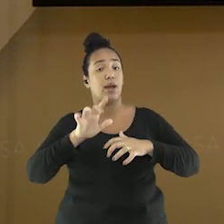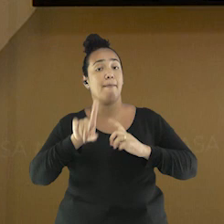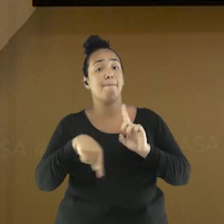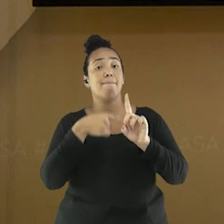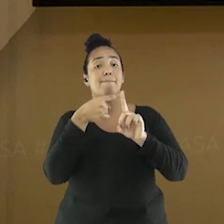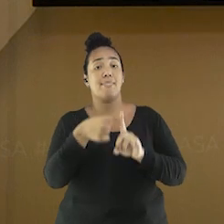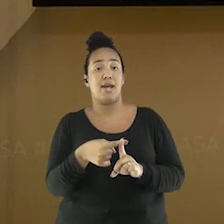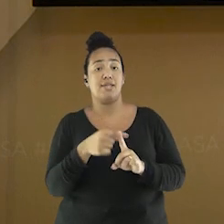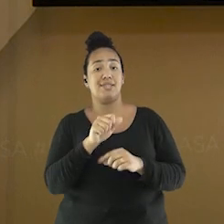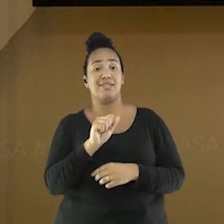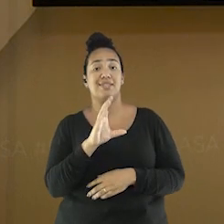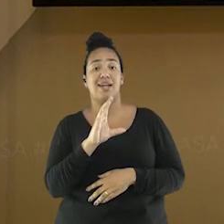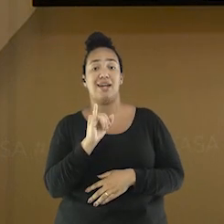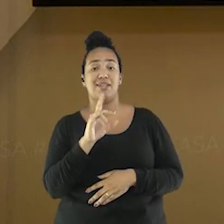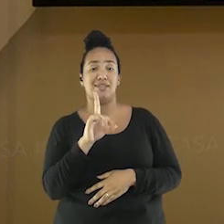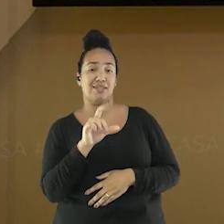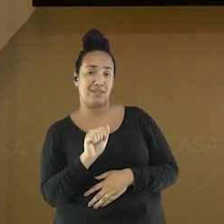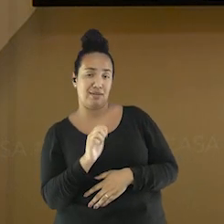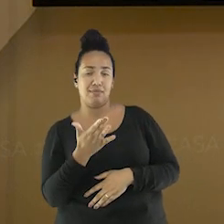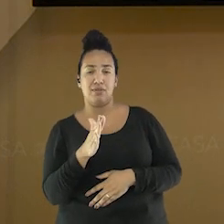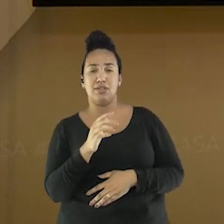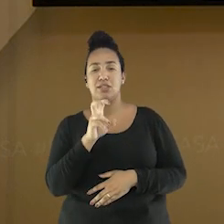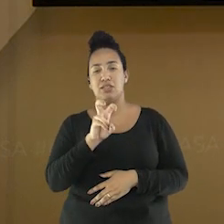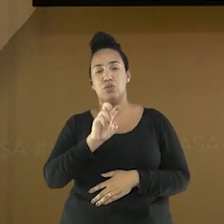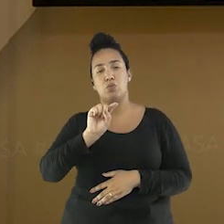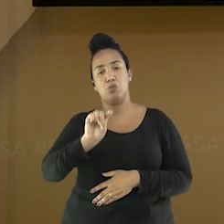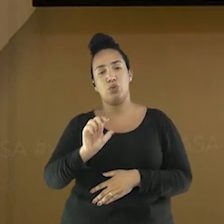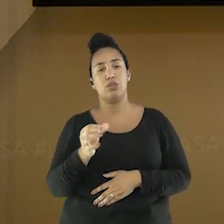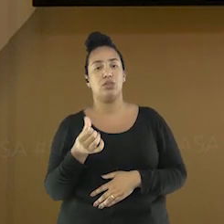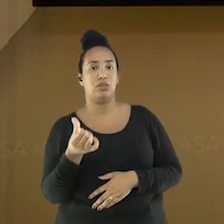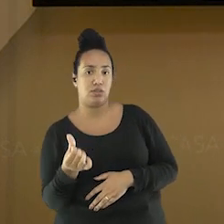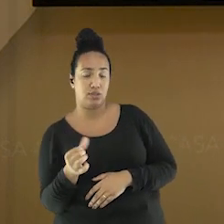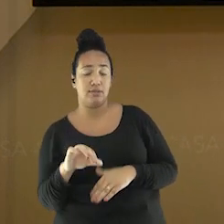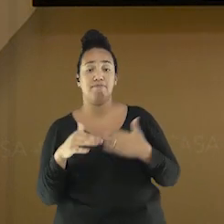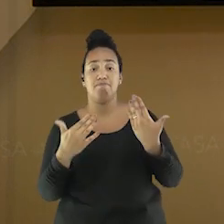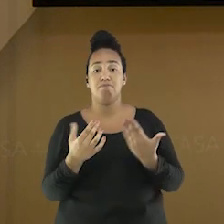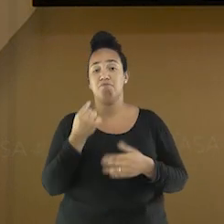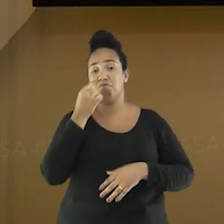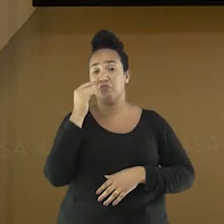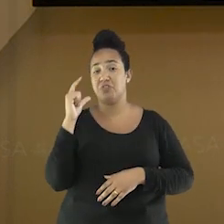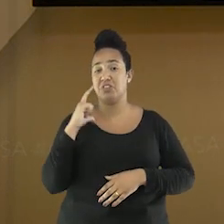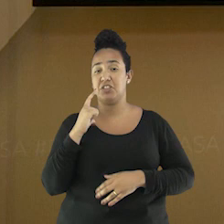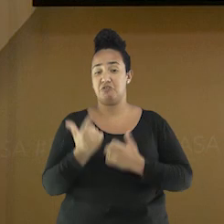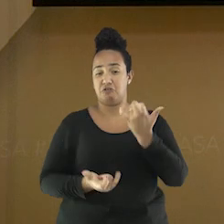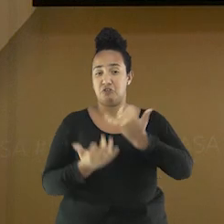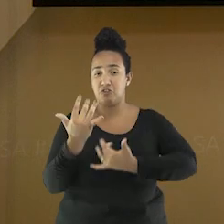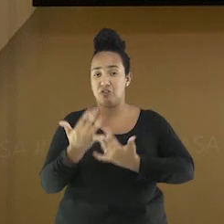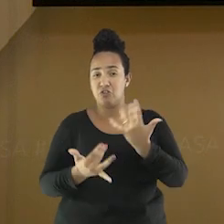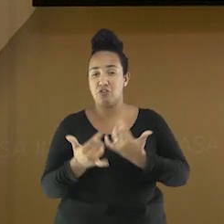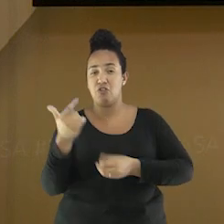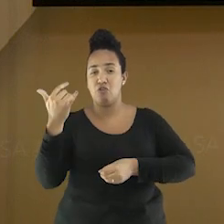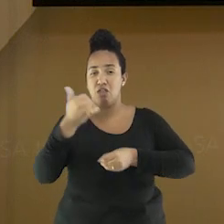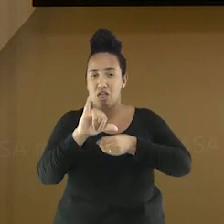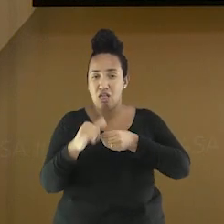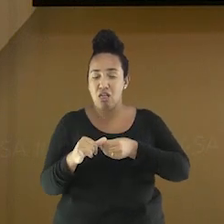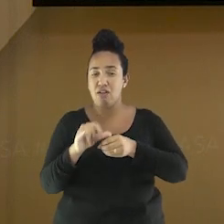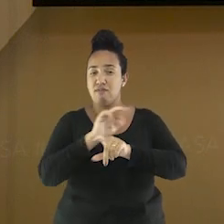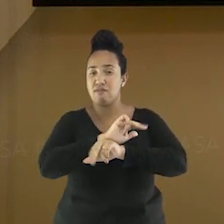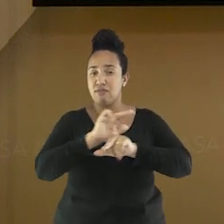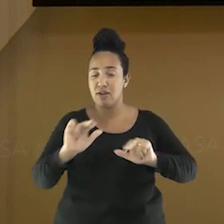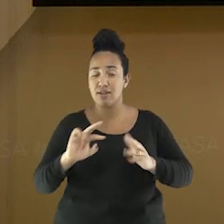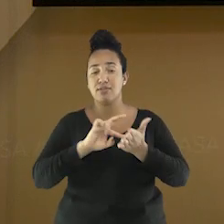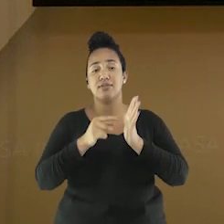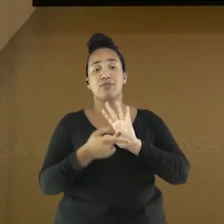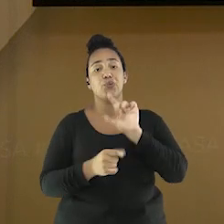5,6. No entanto, o excesso de gases poluentes vindos da queima de combustíveis fósseis acaba por baixar ainda mais o pH da água da